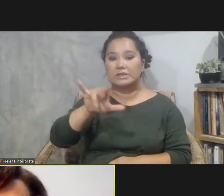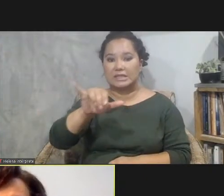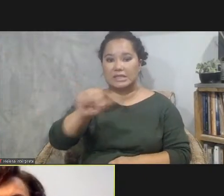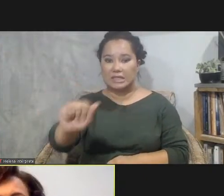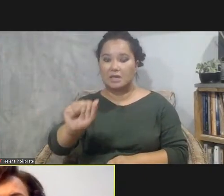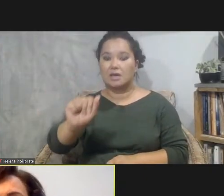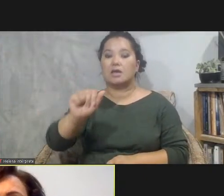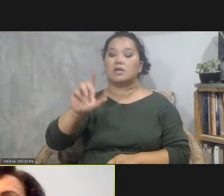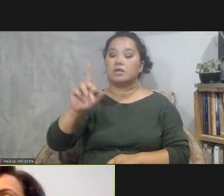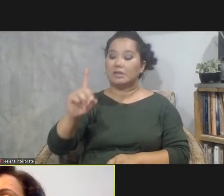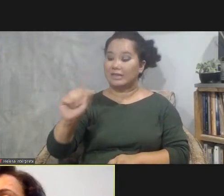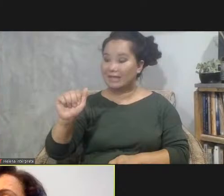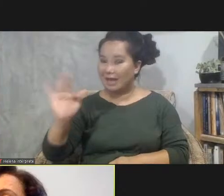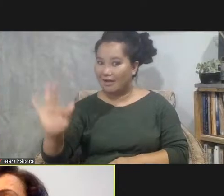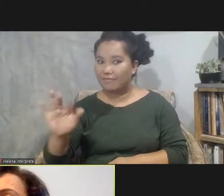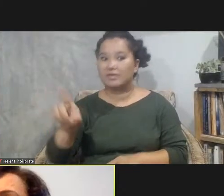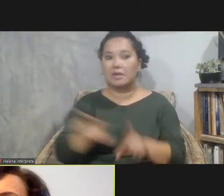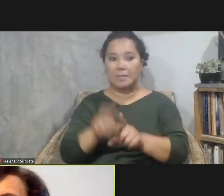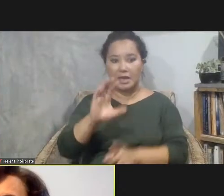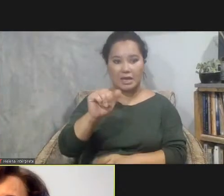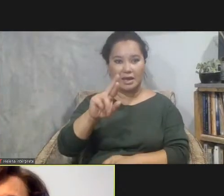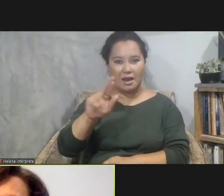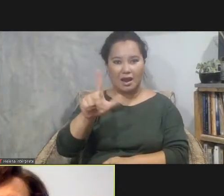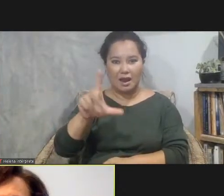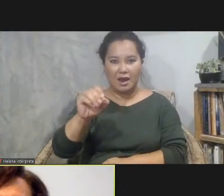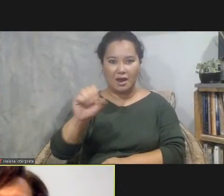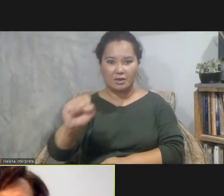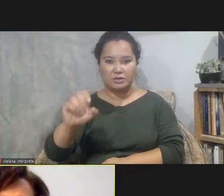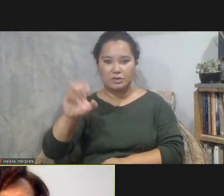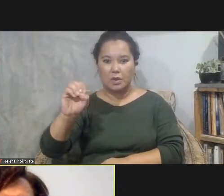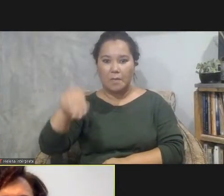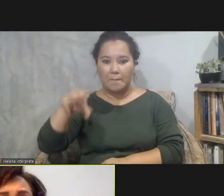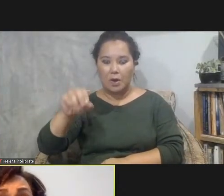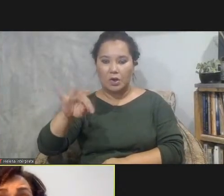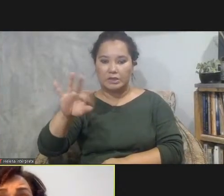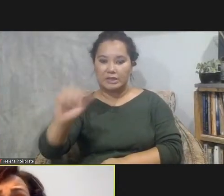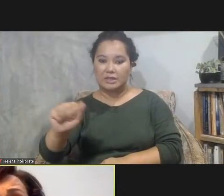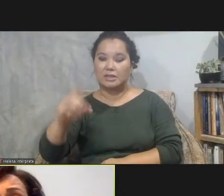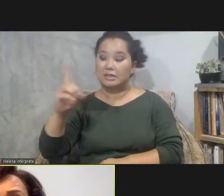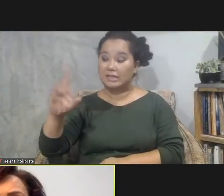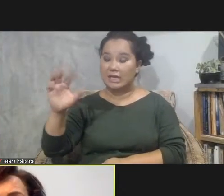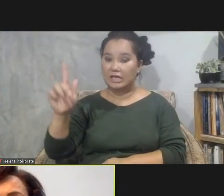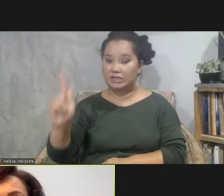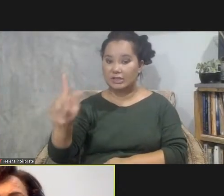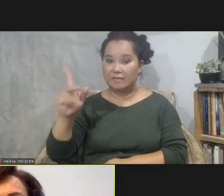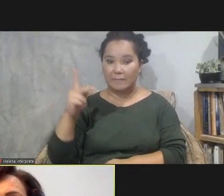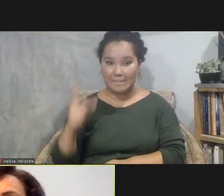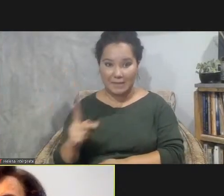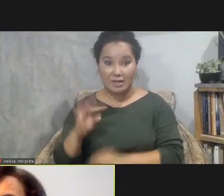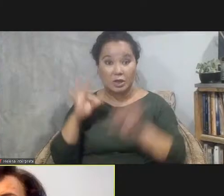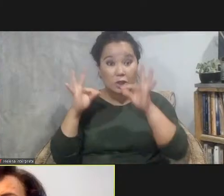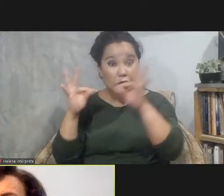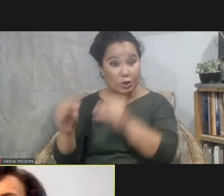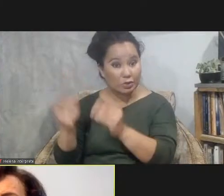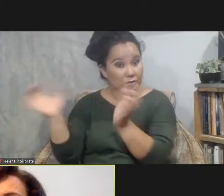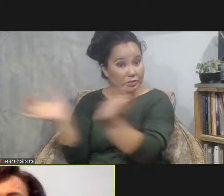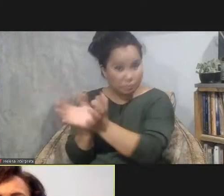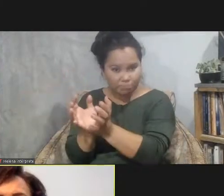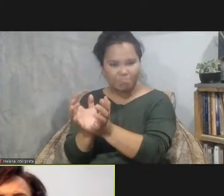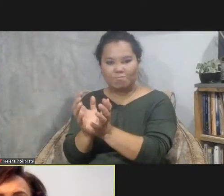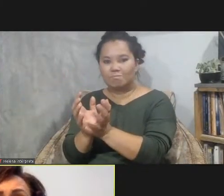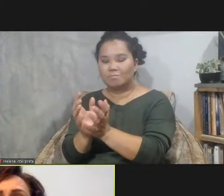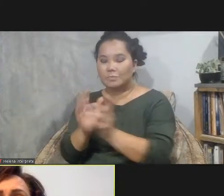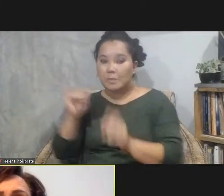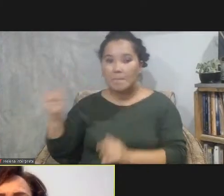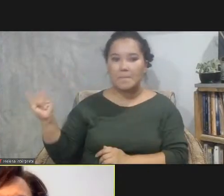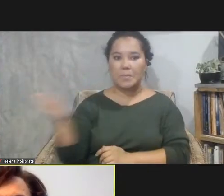DGP. Todos foram fundamentais para o êxito de nossa agenda. Mas também compõem esse time os membros da Câmara de